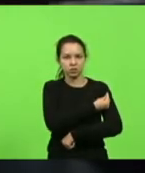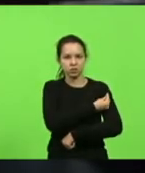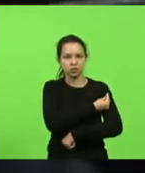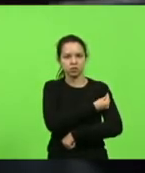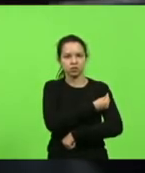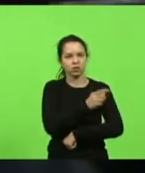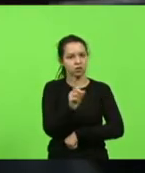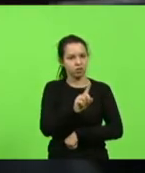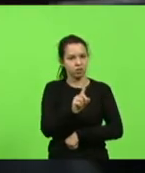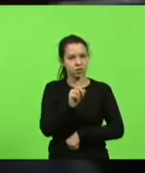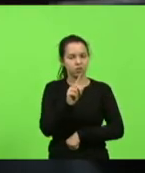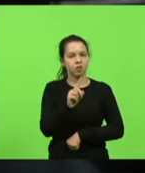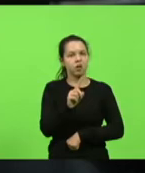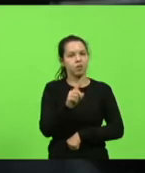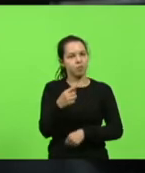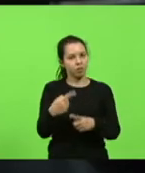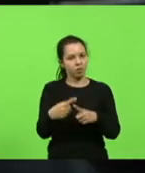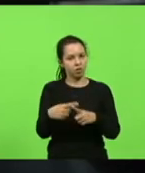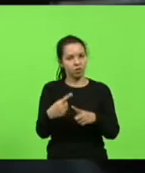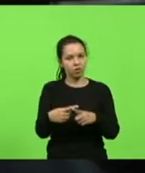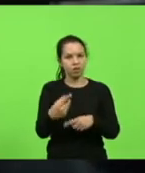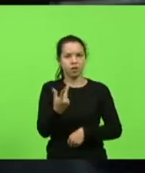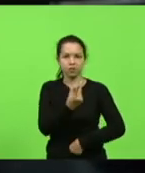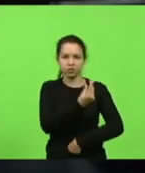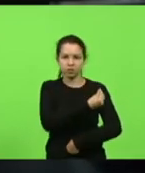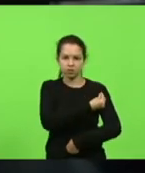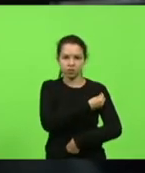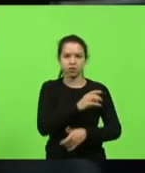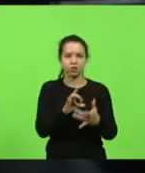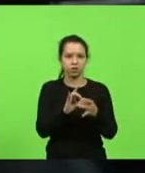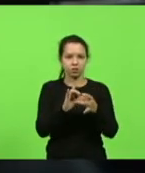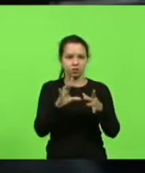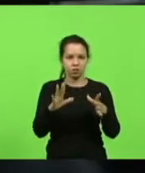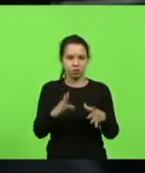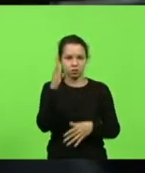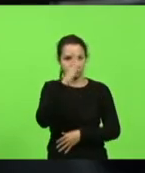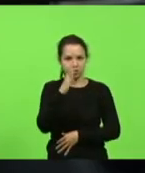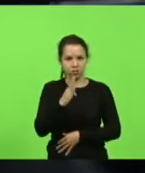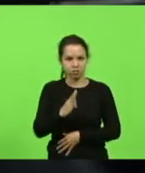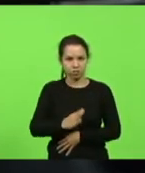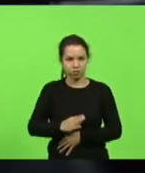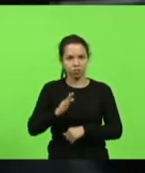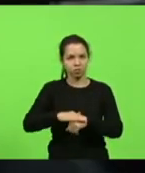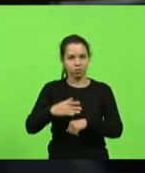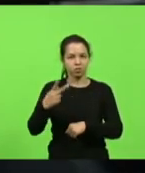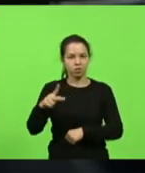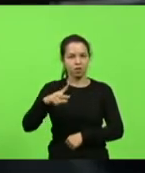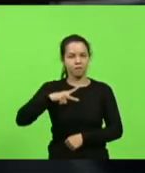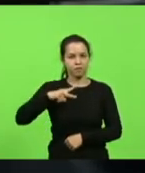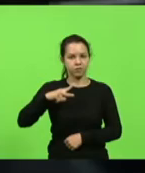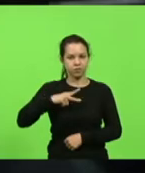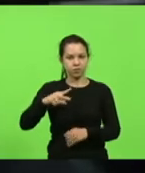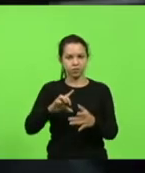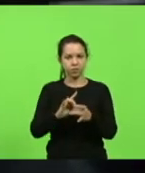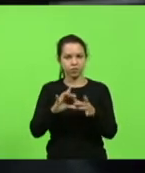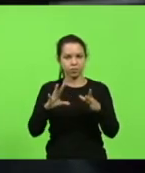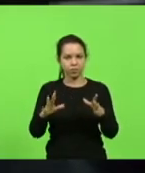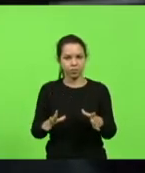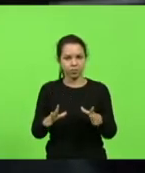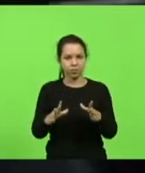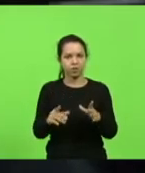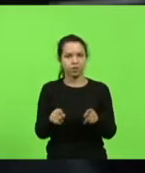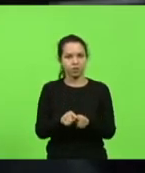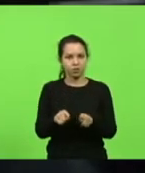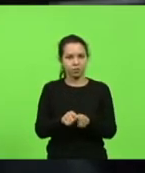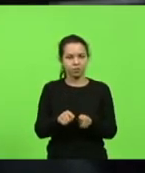autorizadas no Brasil são as permitidas pela Anvisa, que é um órgão de governo, inclusive, o presidente é nomeado pelo presidente